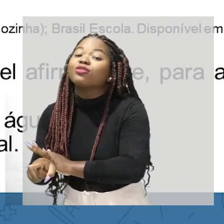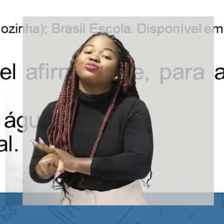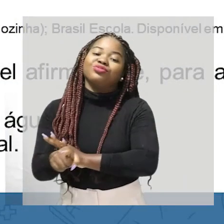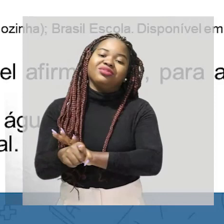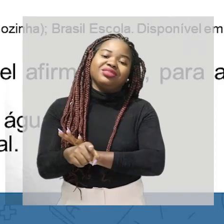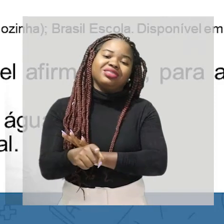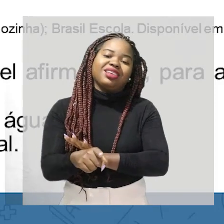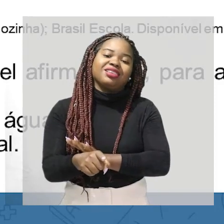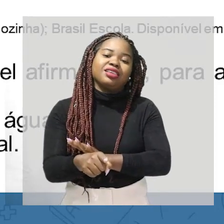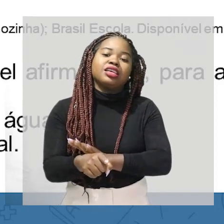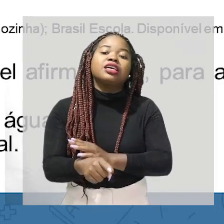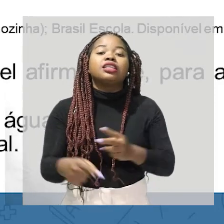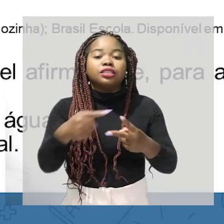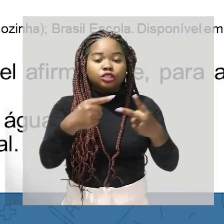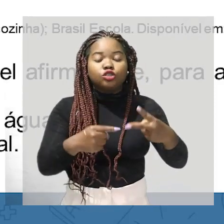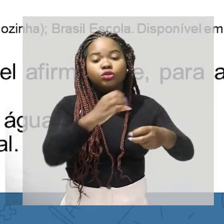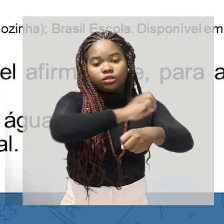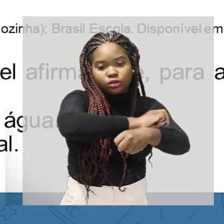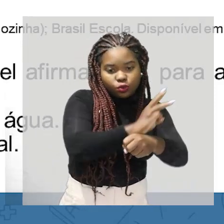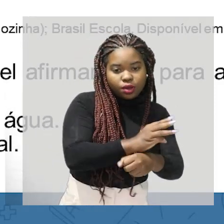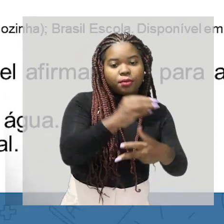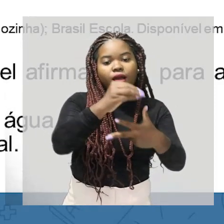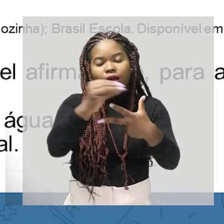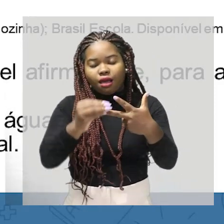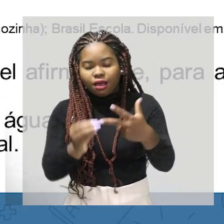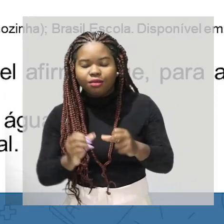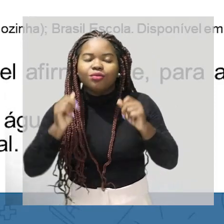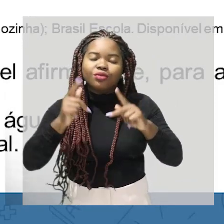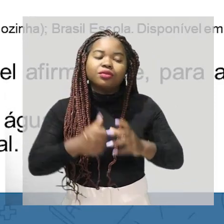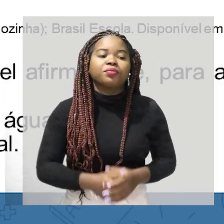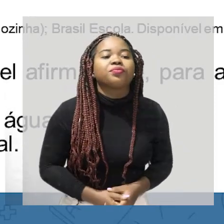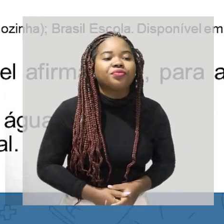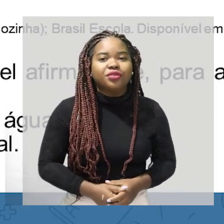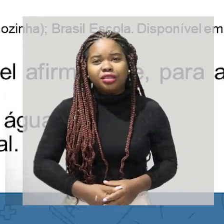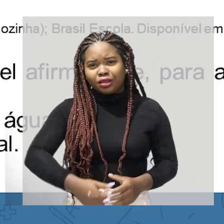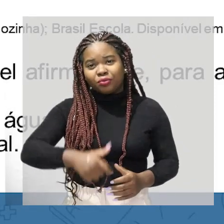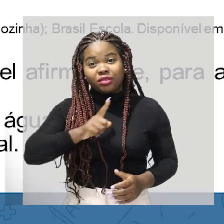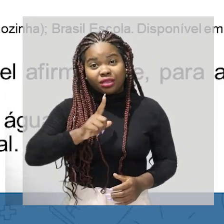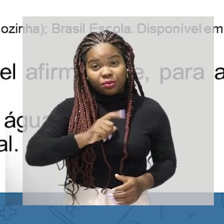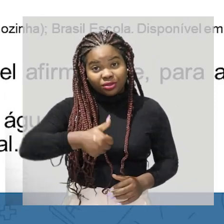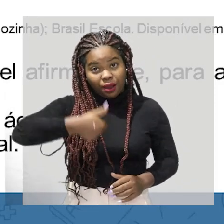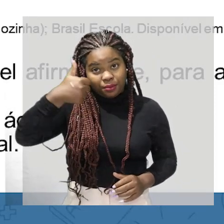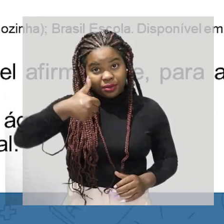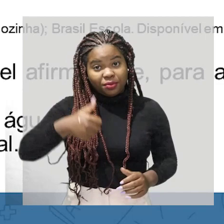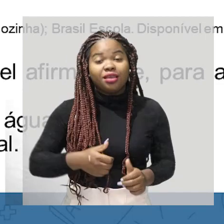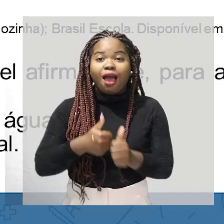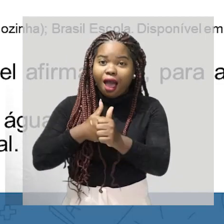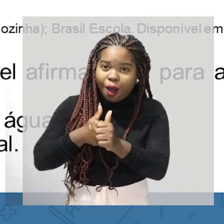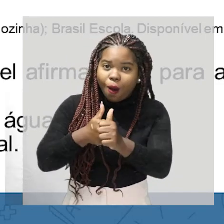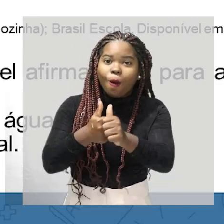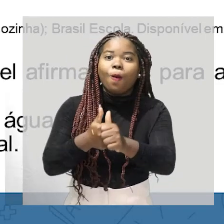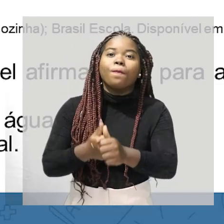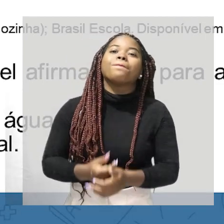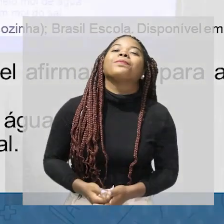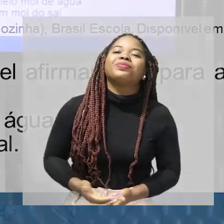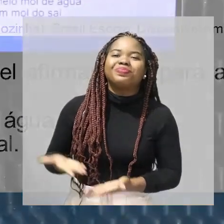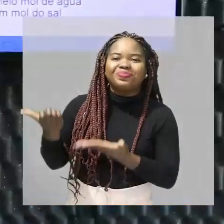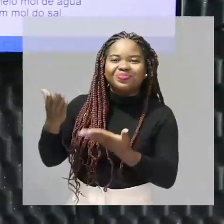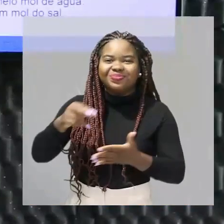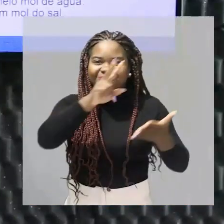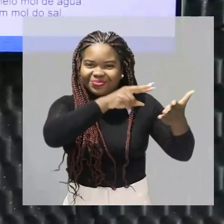né? O Paz UEMA e o Enem, ok? Então, uma questão Paz UEMA 2019, olha